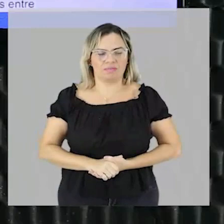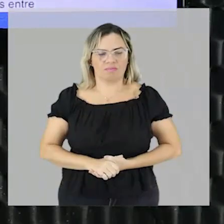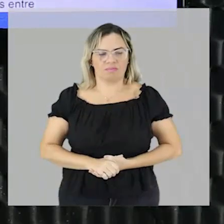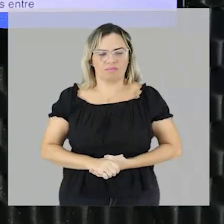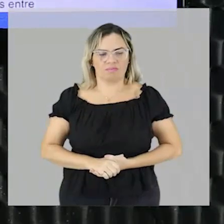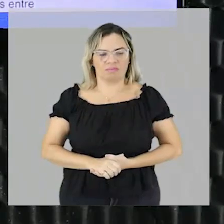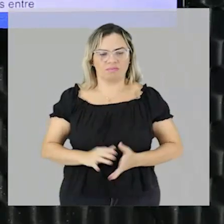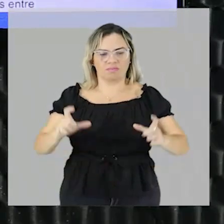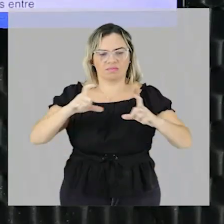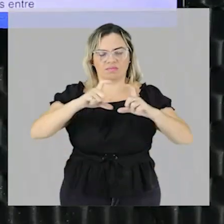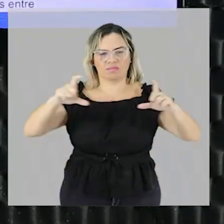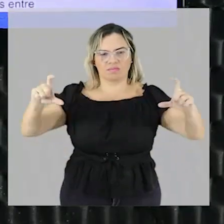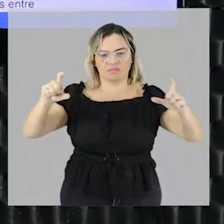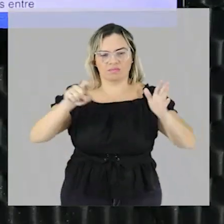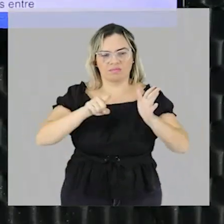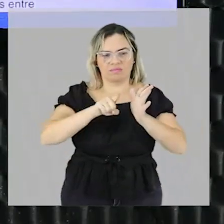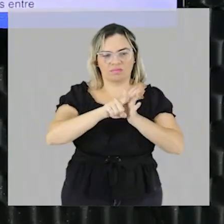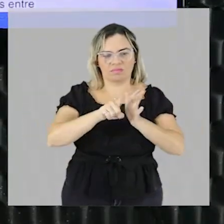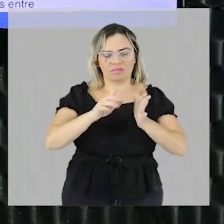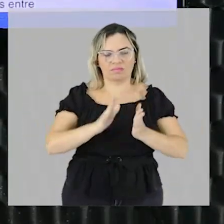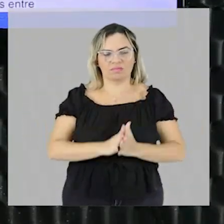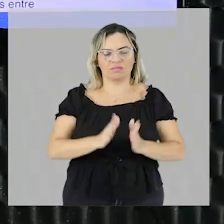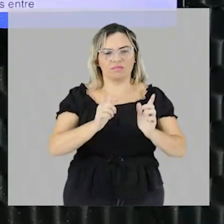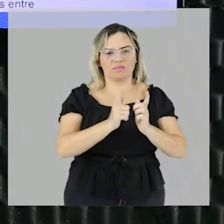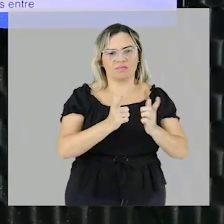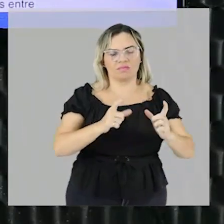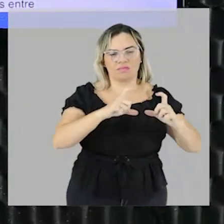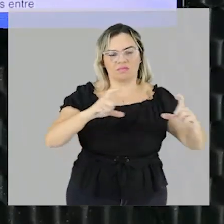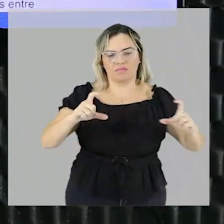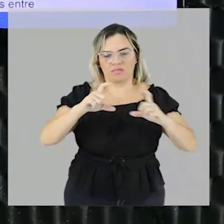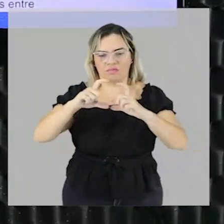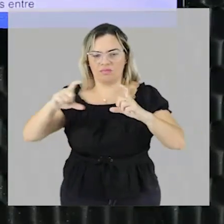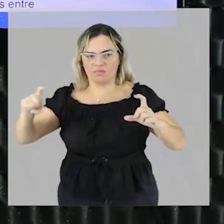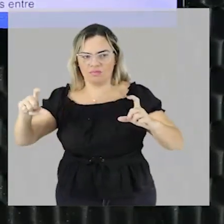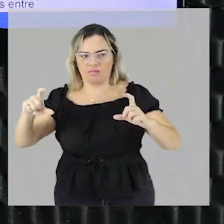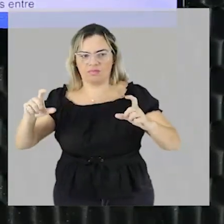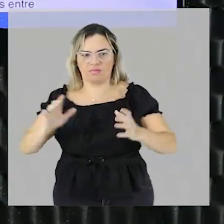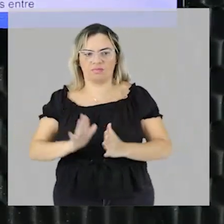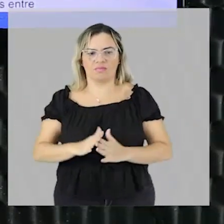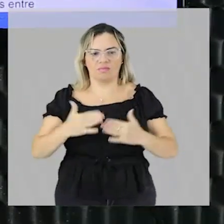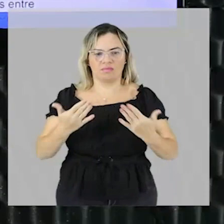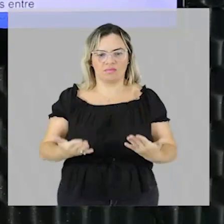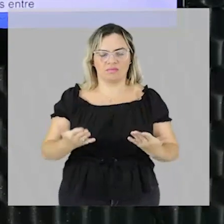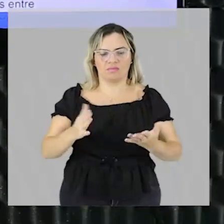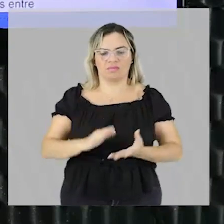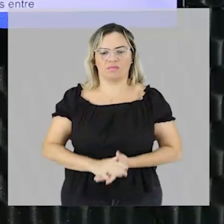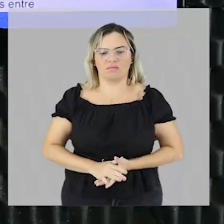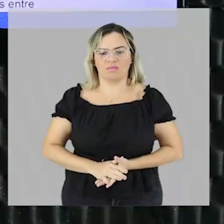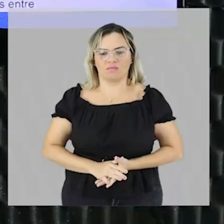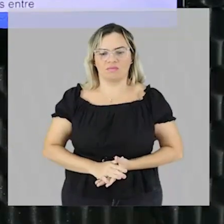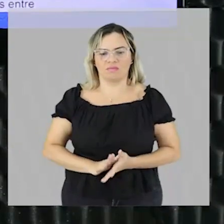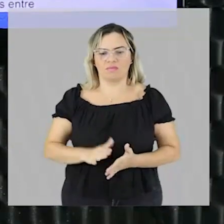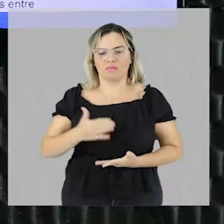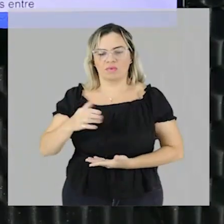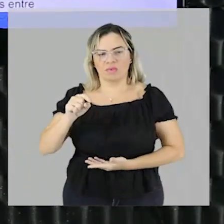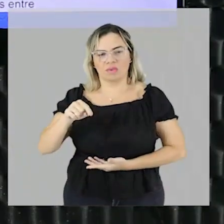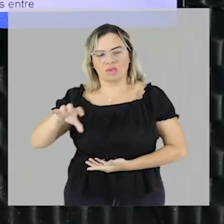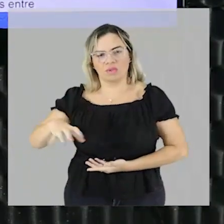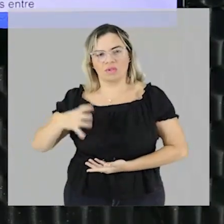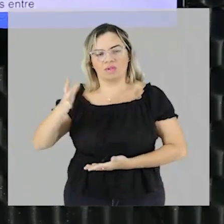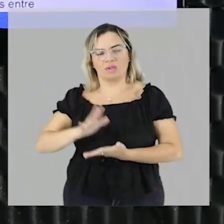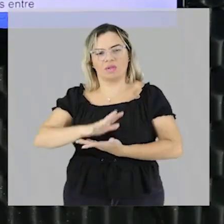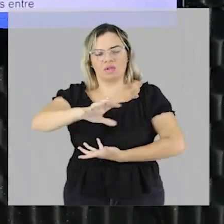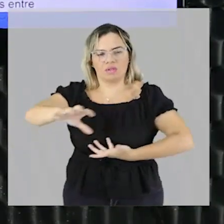Os fragmentos das matérias jornalísticas, olha só o comando, sobre o acontecimento, sobre a